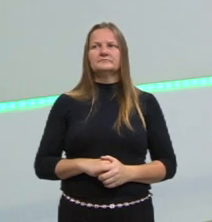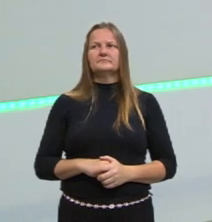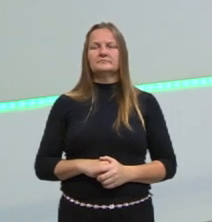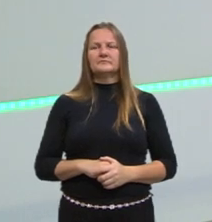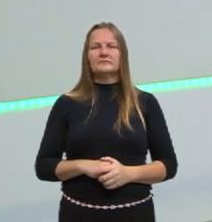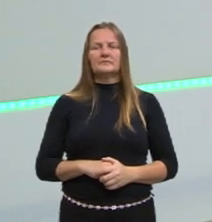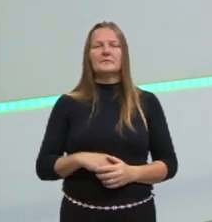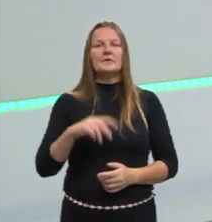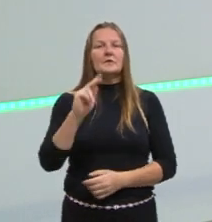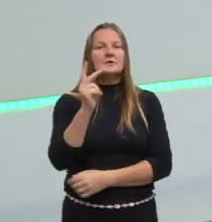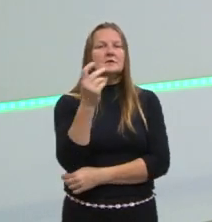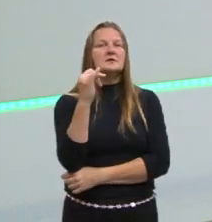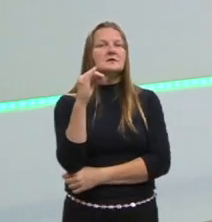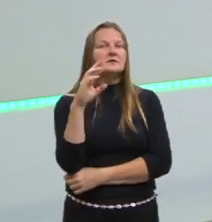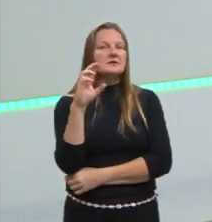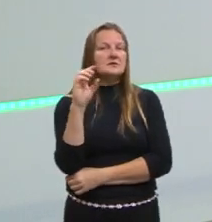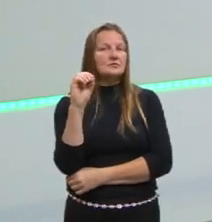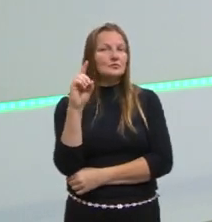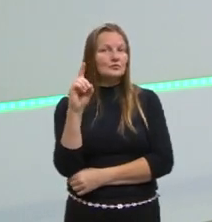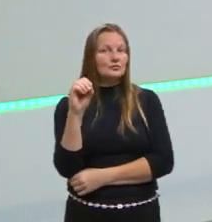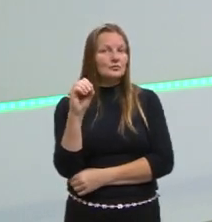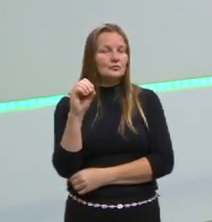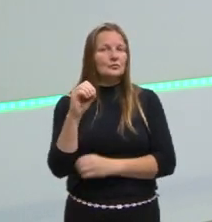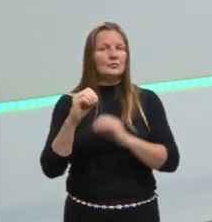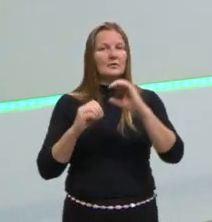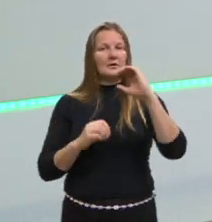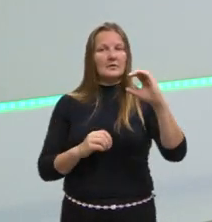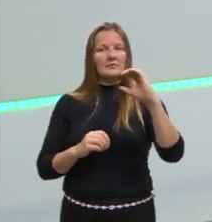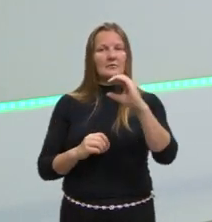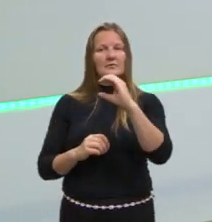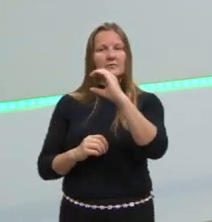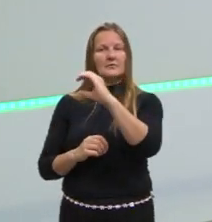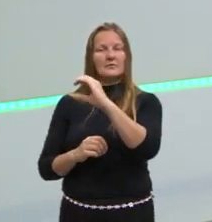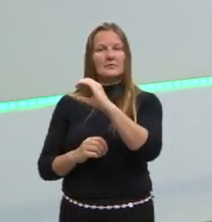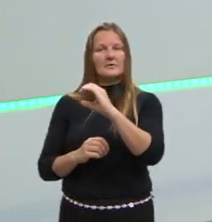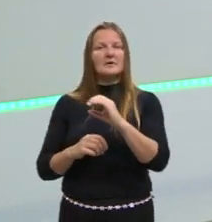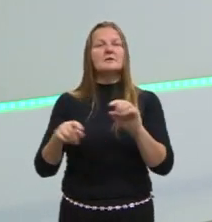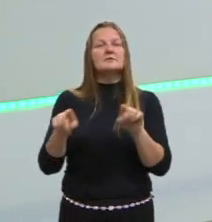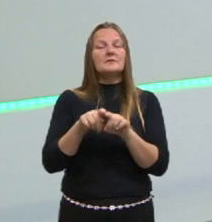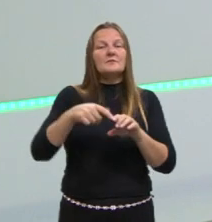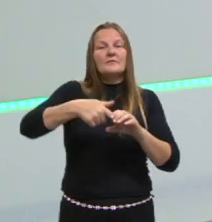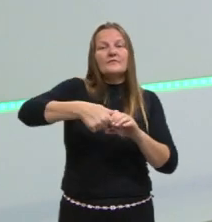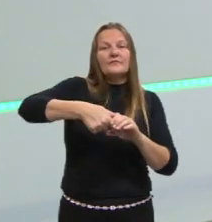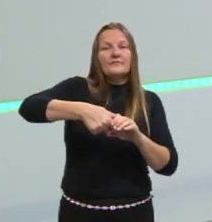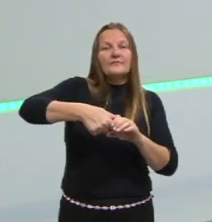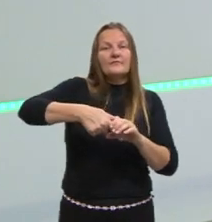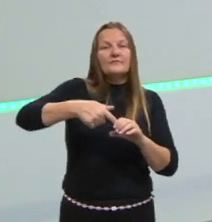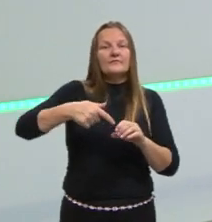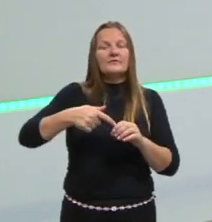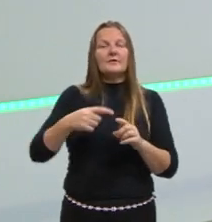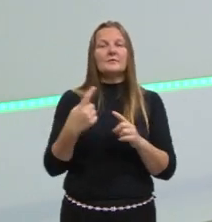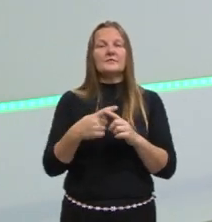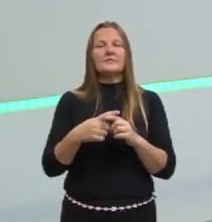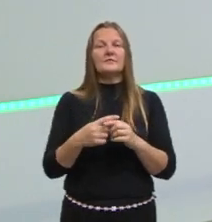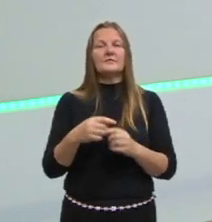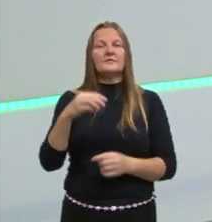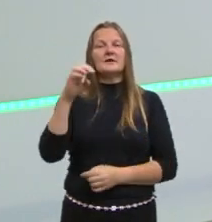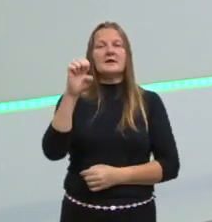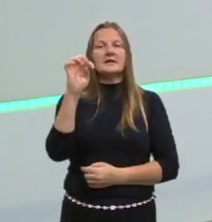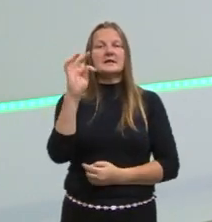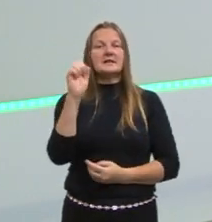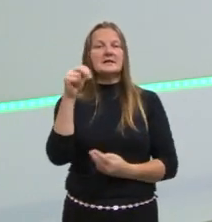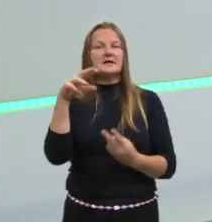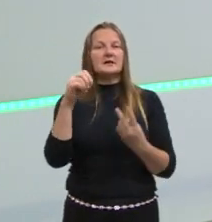hidrocarbonetos eles são basicamente combustíveis porque vai entrar o etano